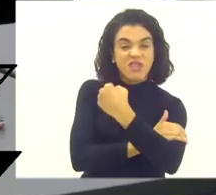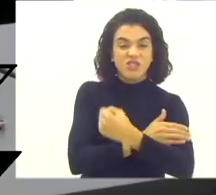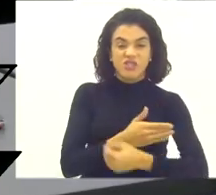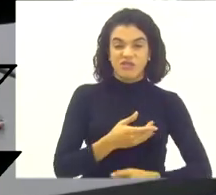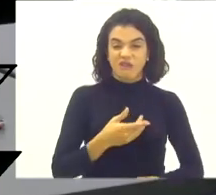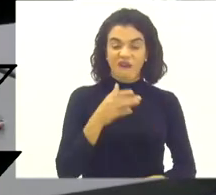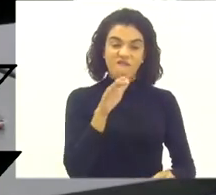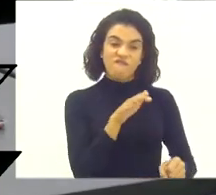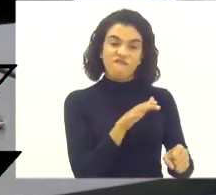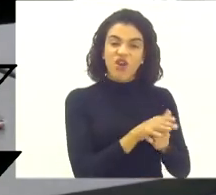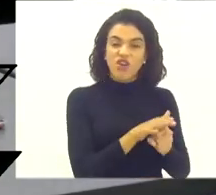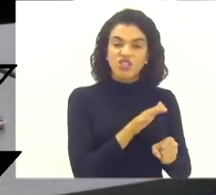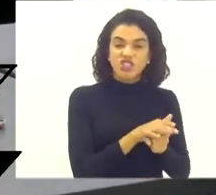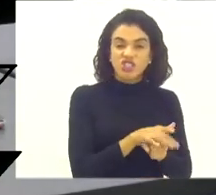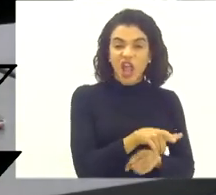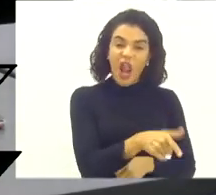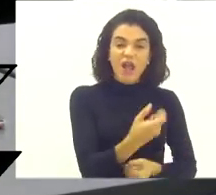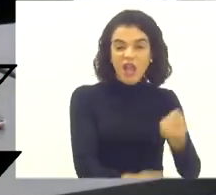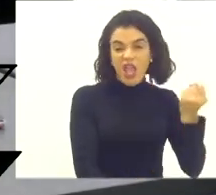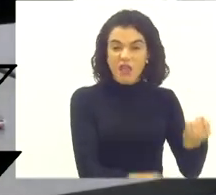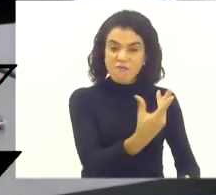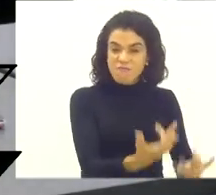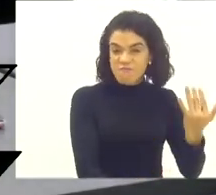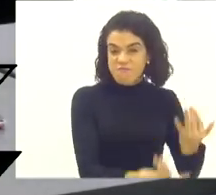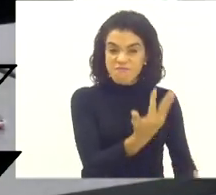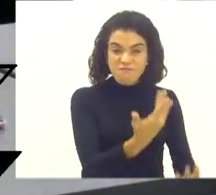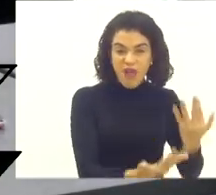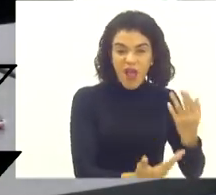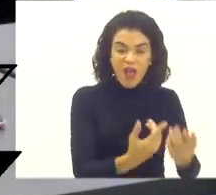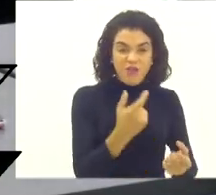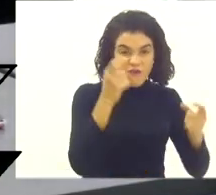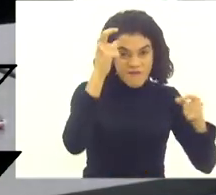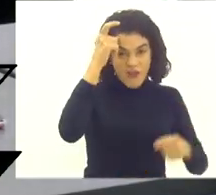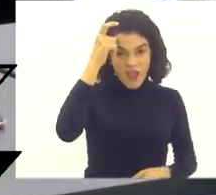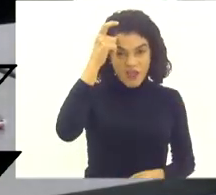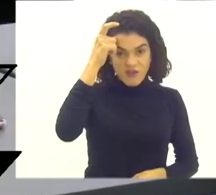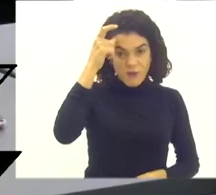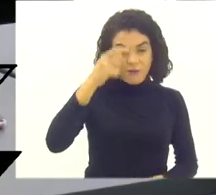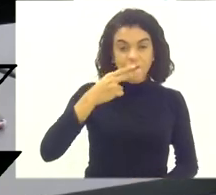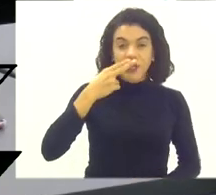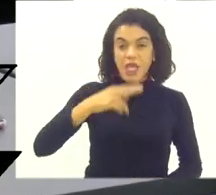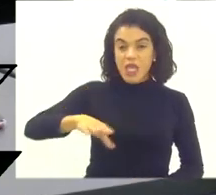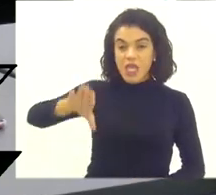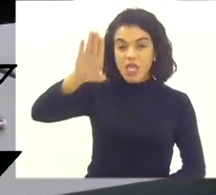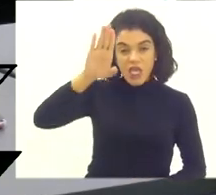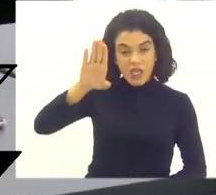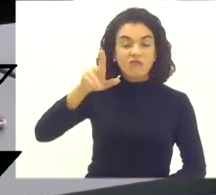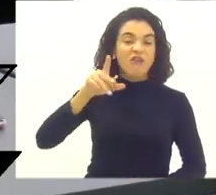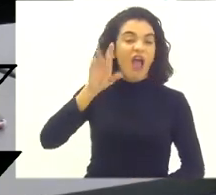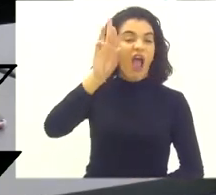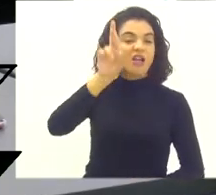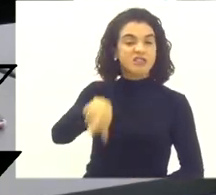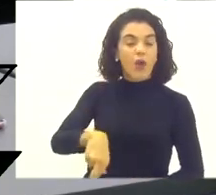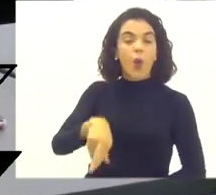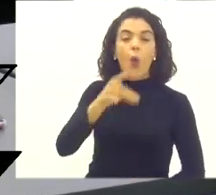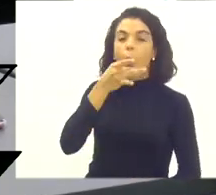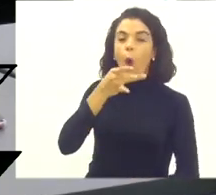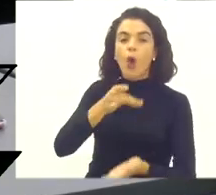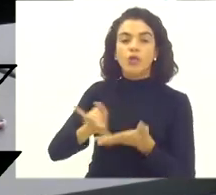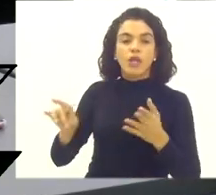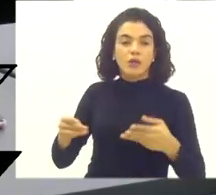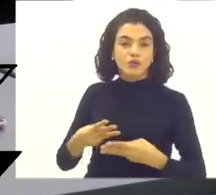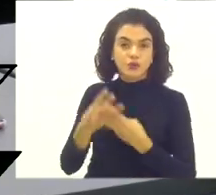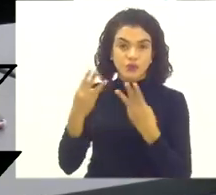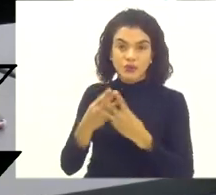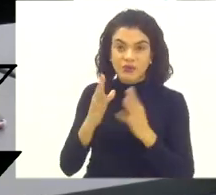e elas deveriam queimar no inferno Hitler tinha razão eu odeio os judeus então isso foi apenas